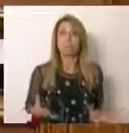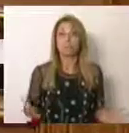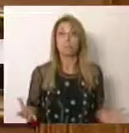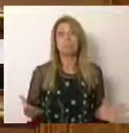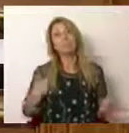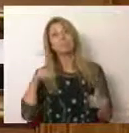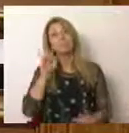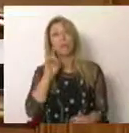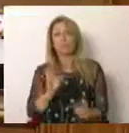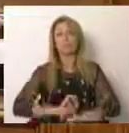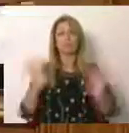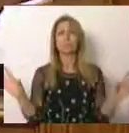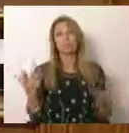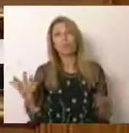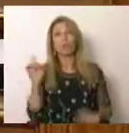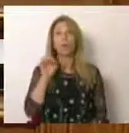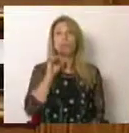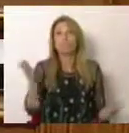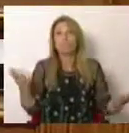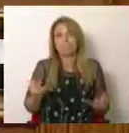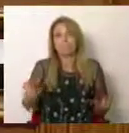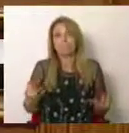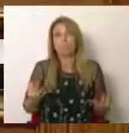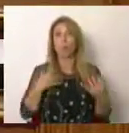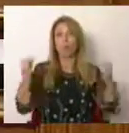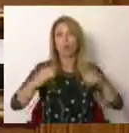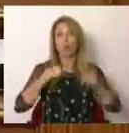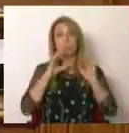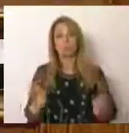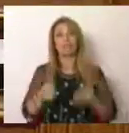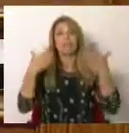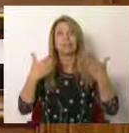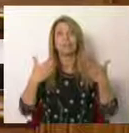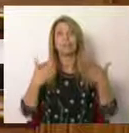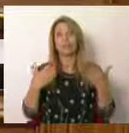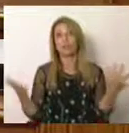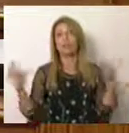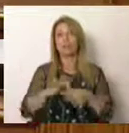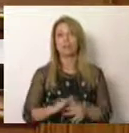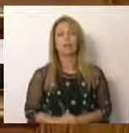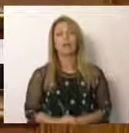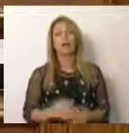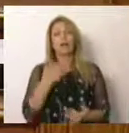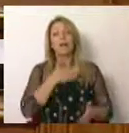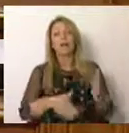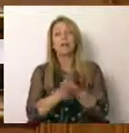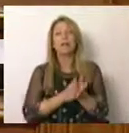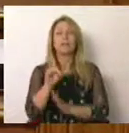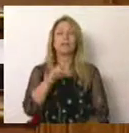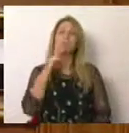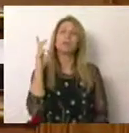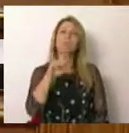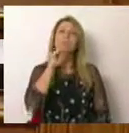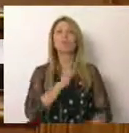é importante e, nesse sentido, é evidente que concordamos com as iniciativas que foram tomadas nesse sentido. E aproveito também para responder à